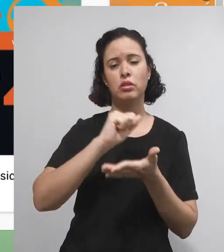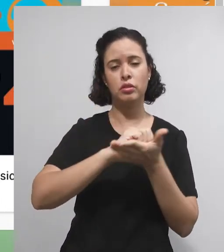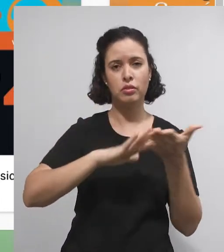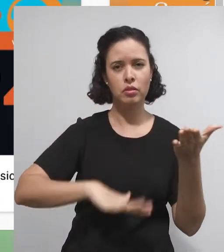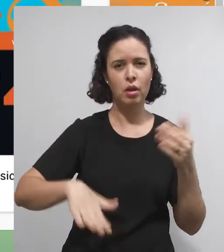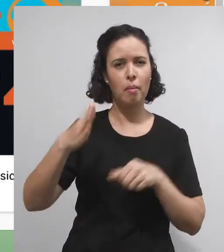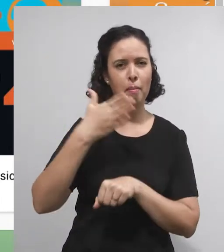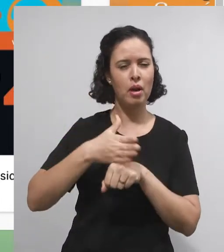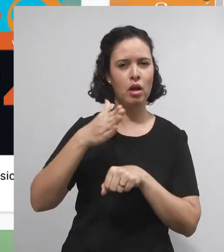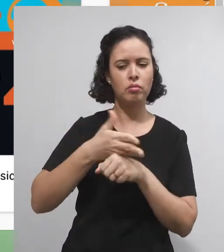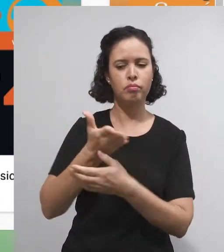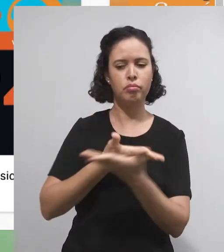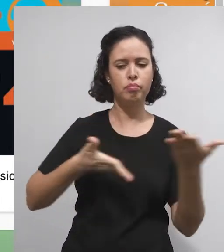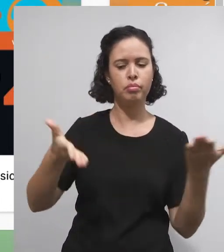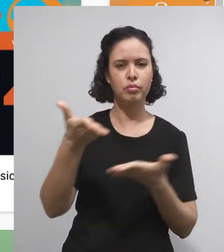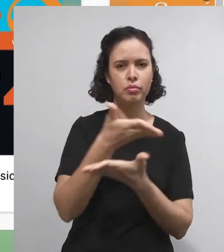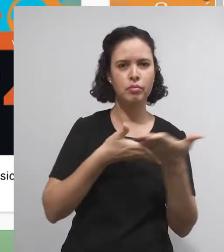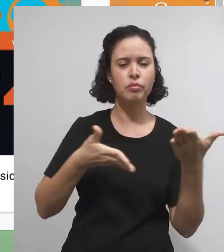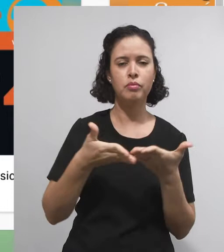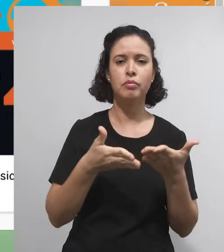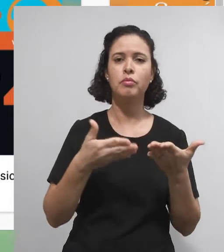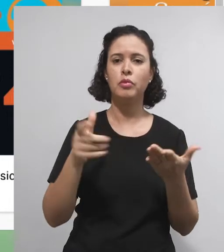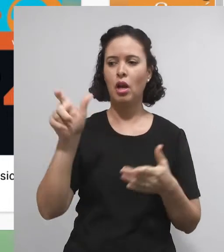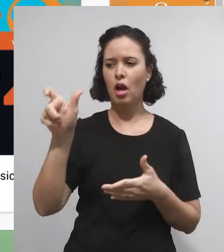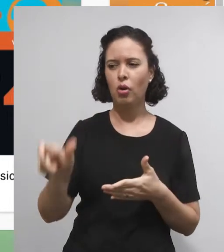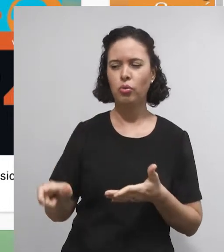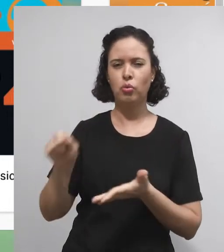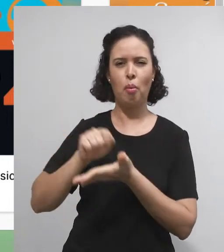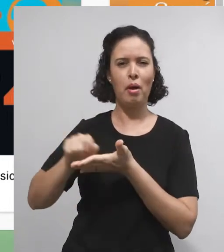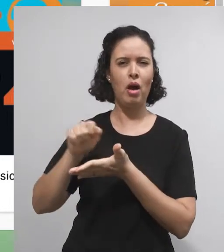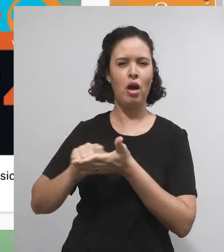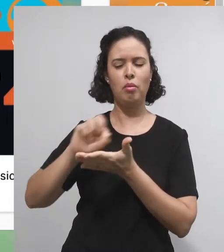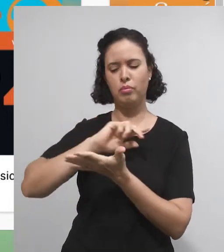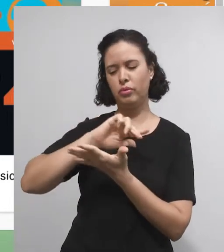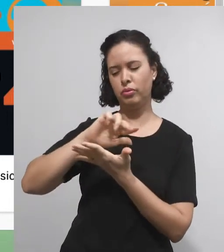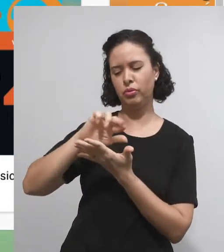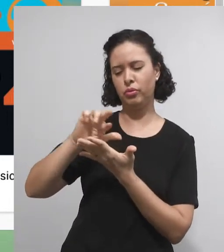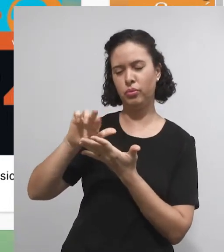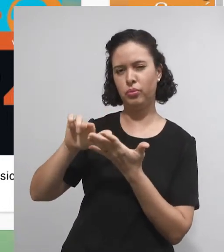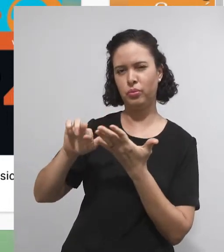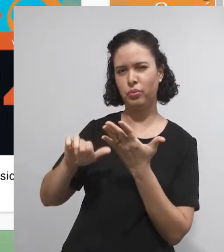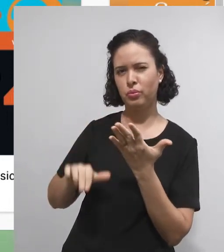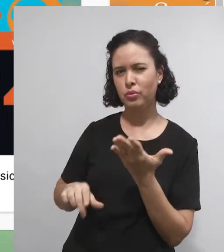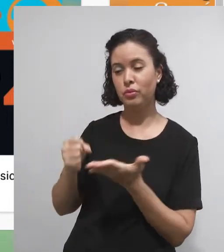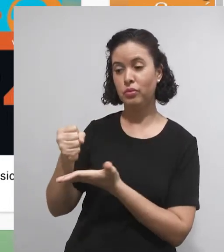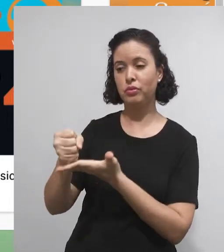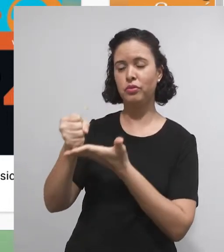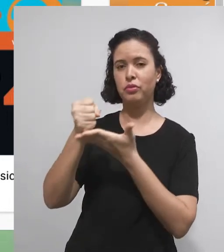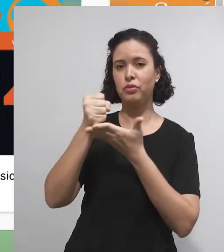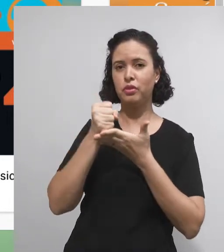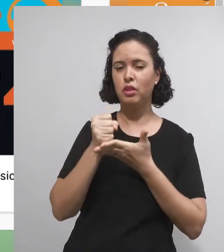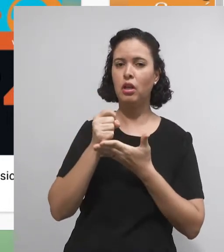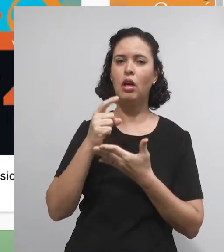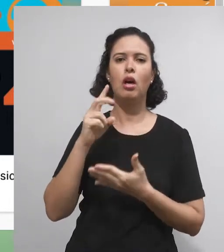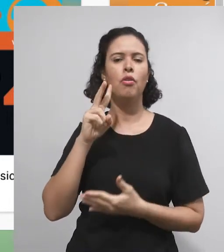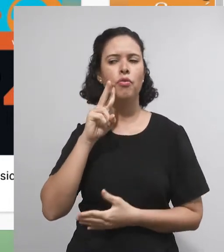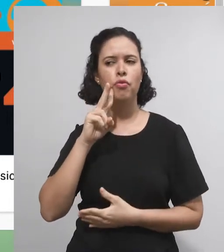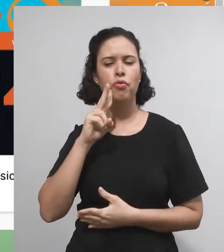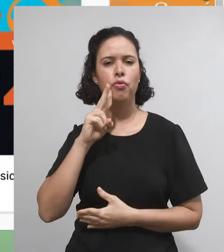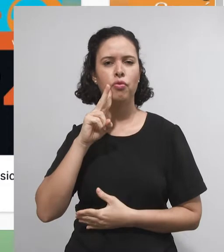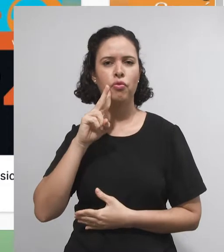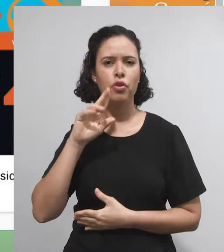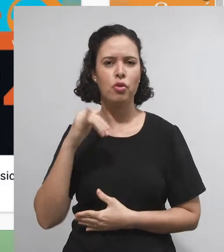práticas colaborativas. Então, a Ausubel, a Gestalt e tantos outros que vão,